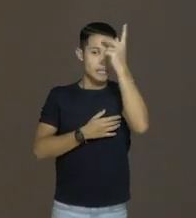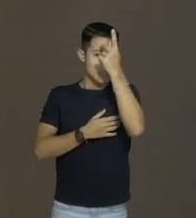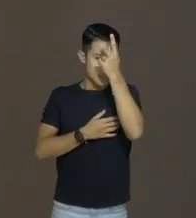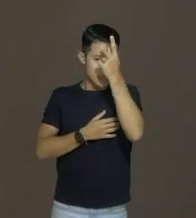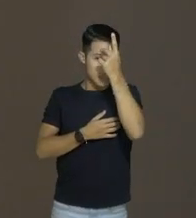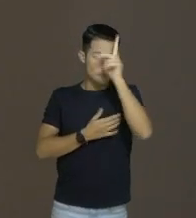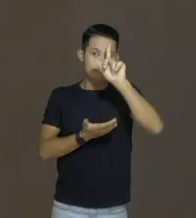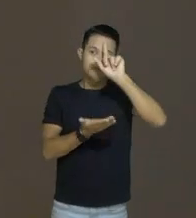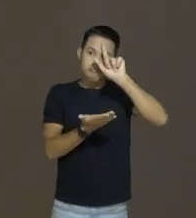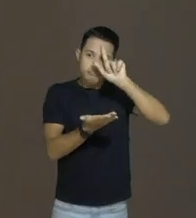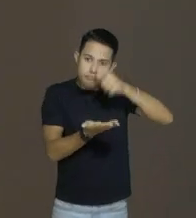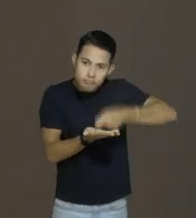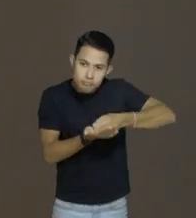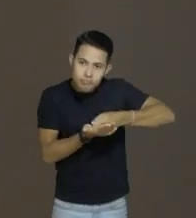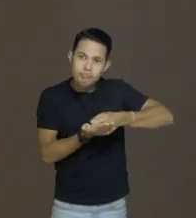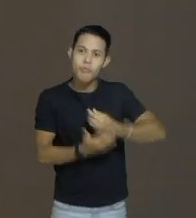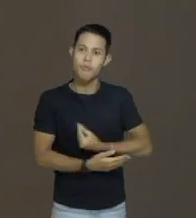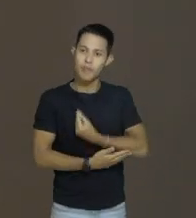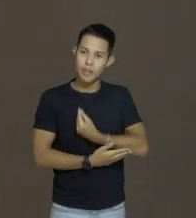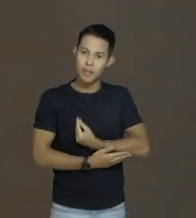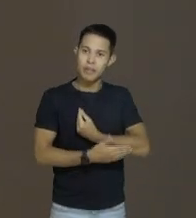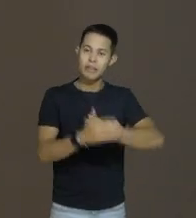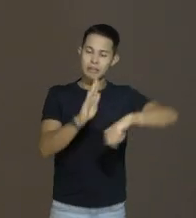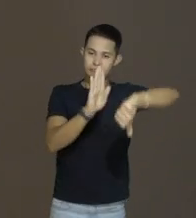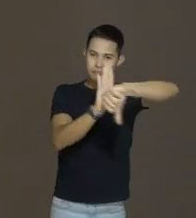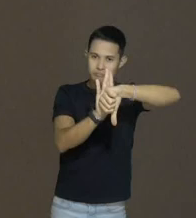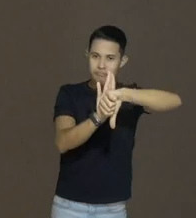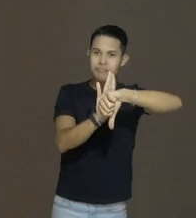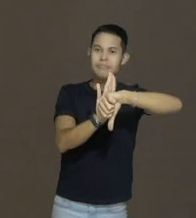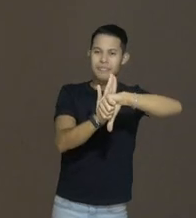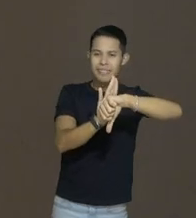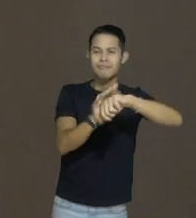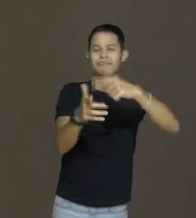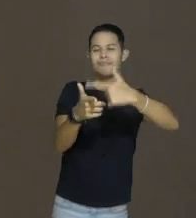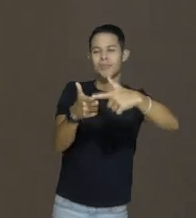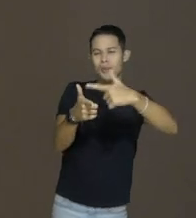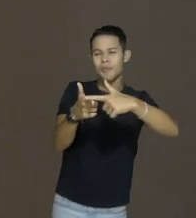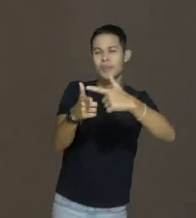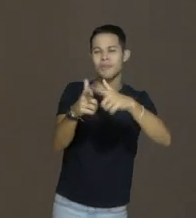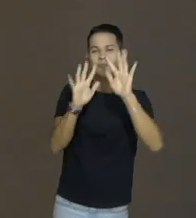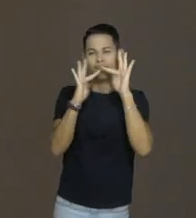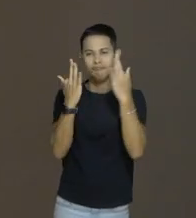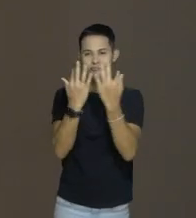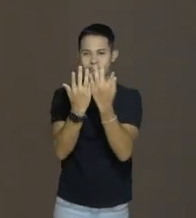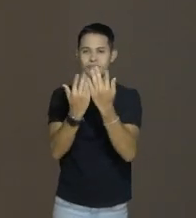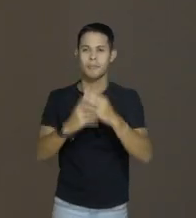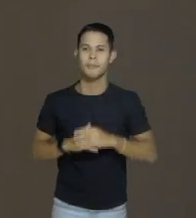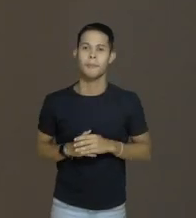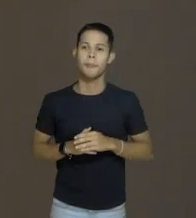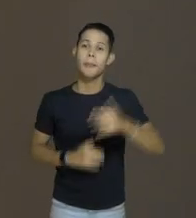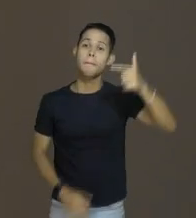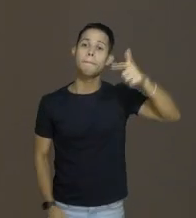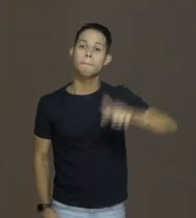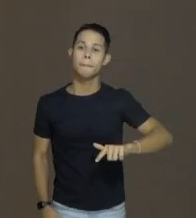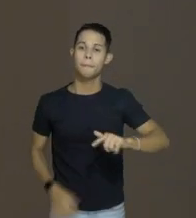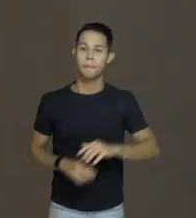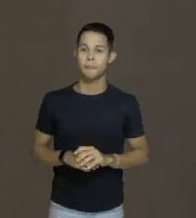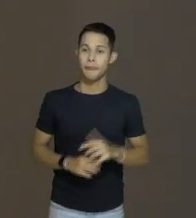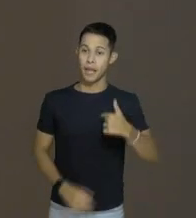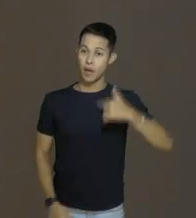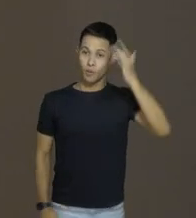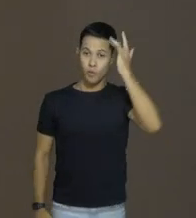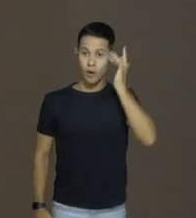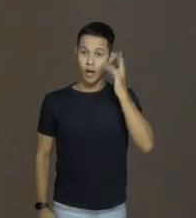marginalidade, né, que dá muito mais trabalho para a família. Né. Uma coisa também que eu acho muito ruim não fazer o tratamento é